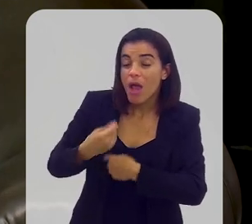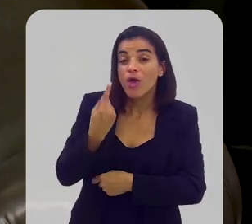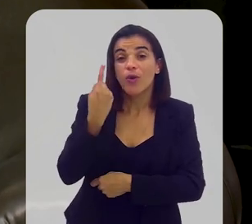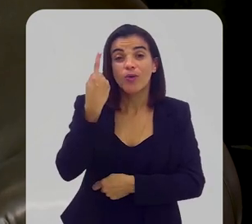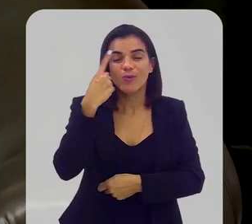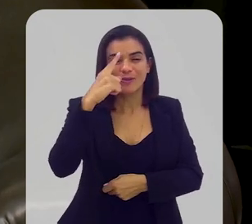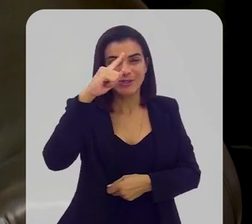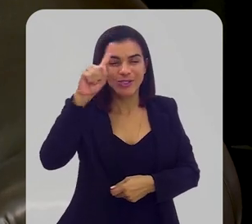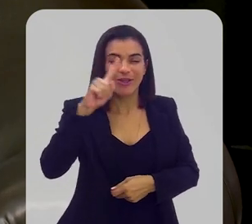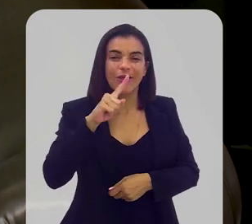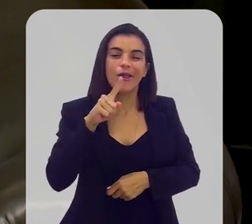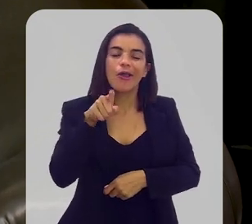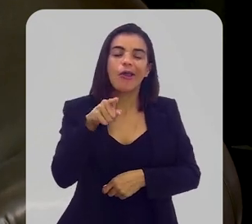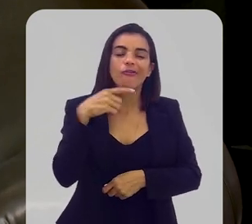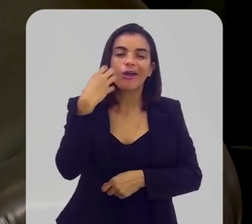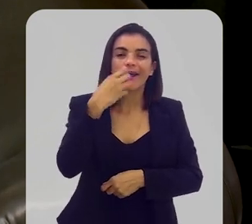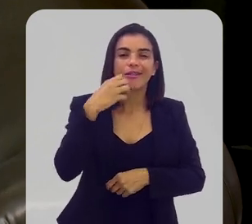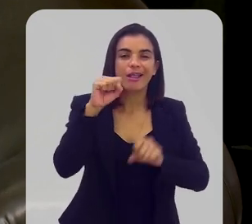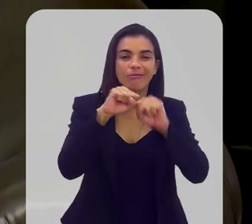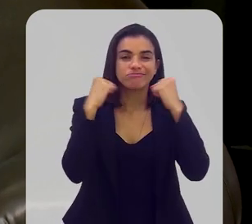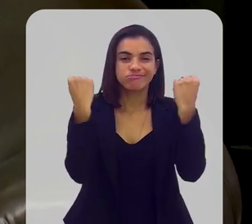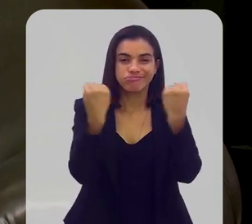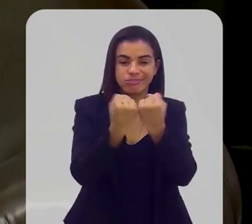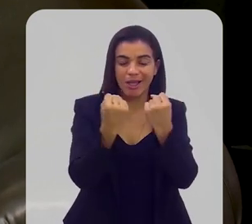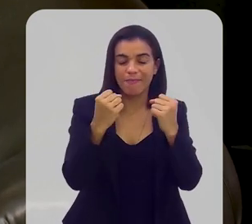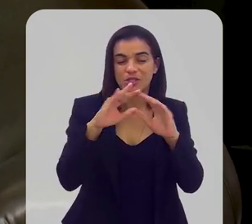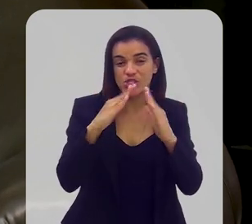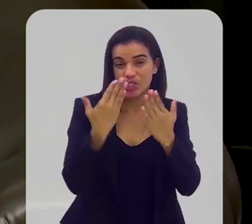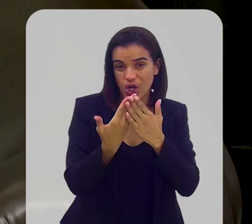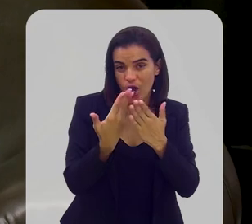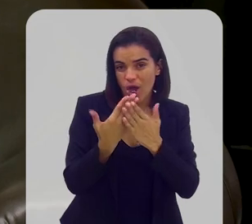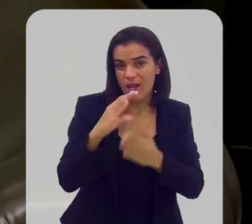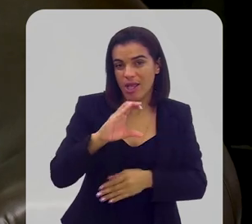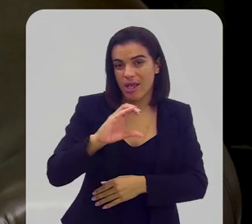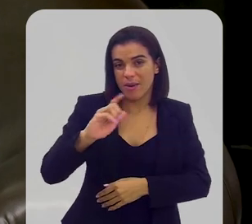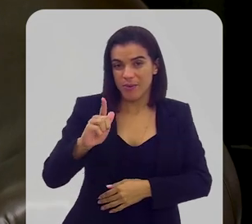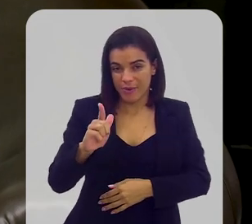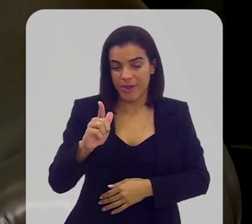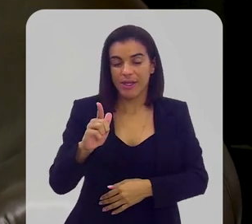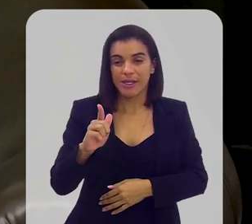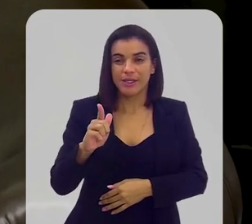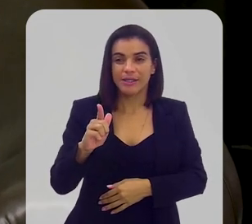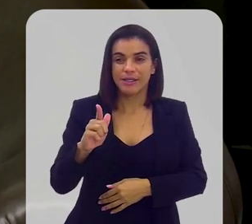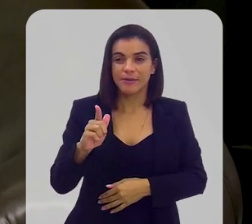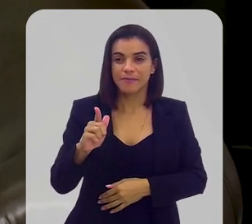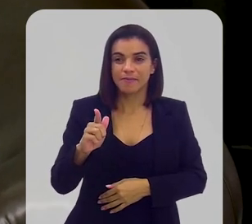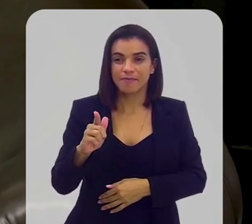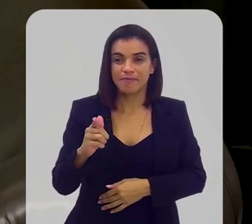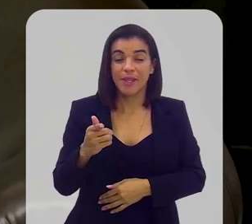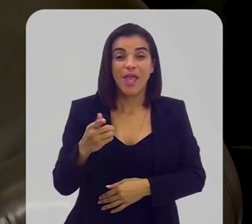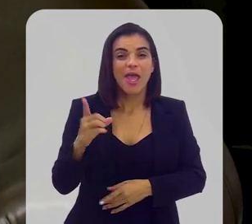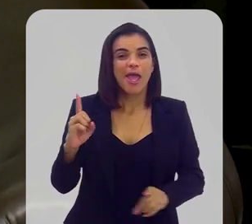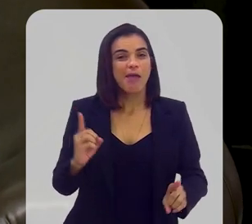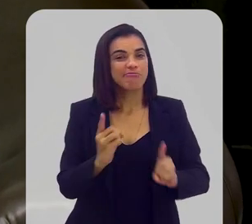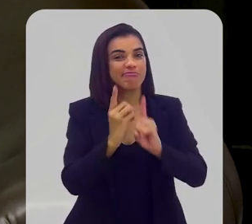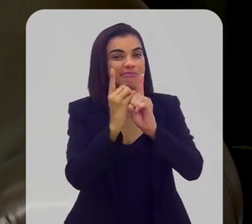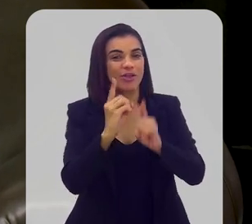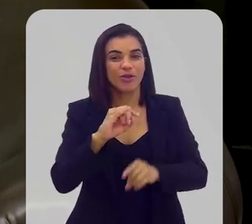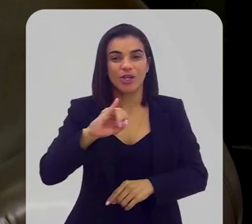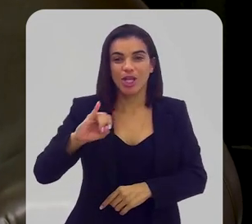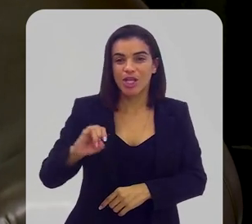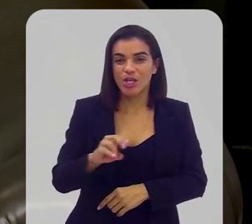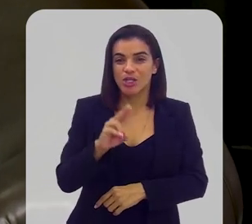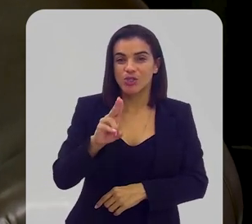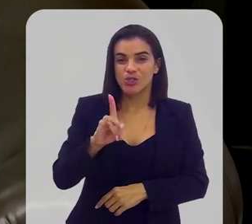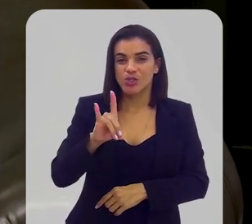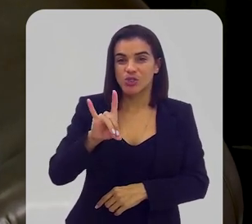um dia eu fui cantar num estádio, em Campo Grande, um colégio bem grande mesmo. E encontrei Júlio lá depois de